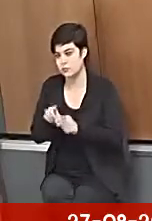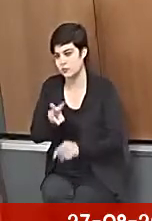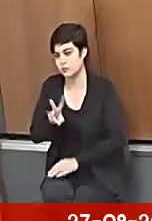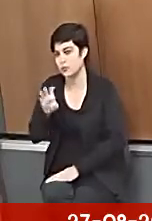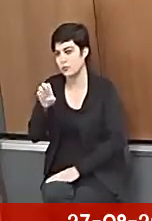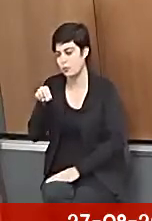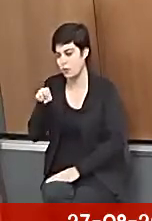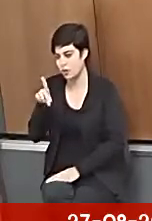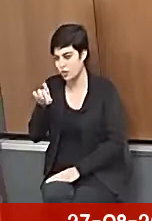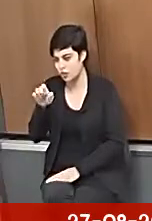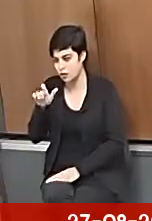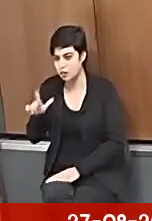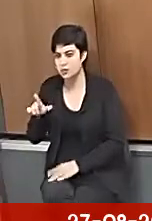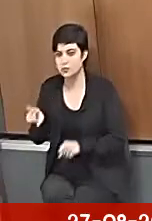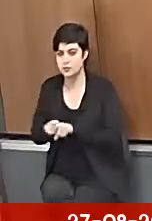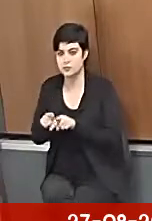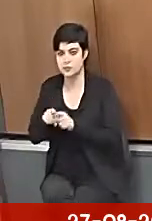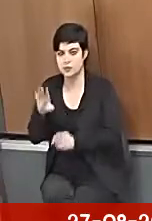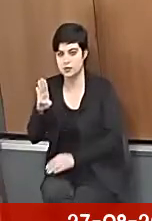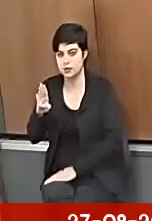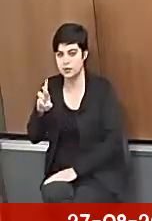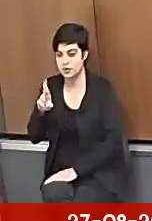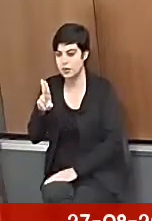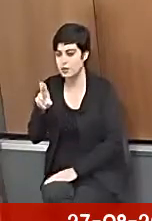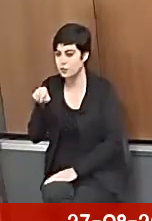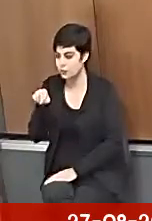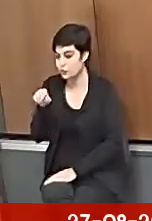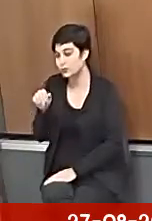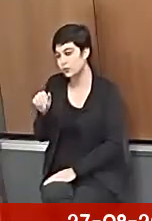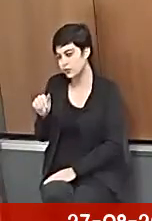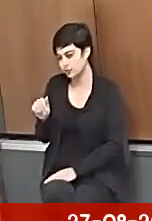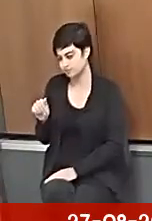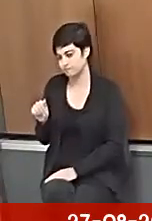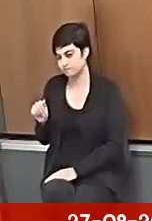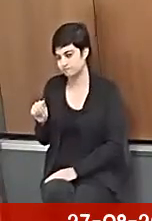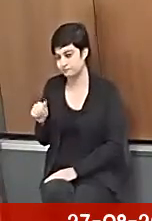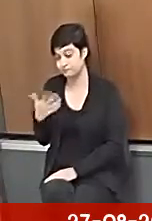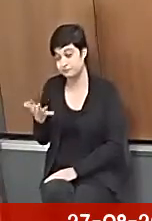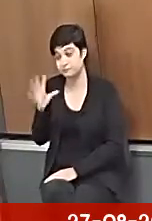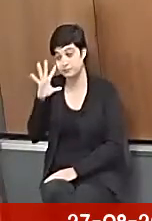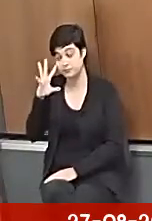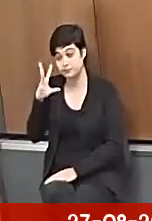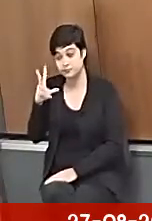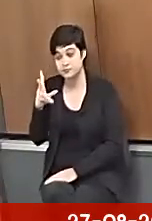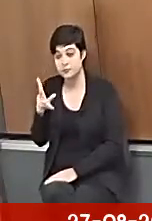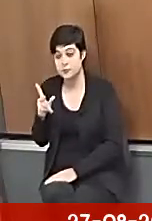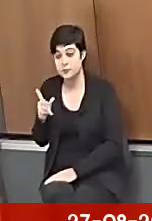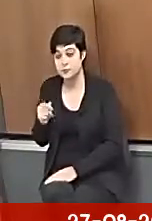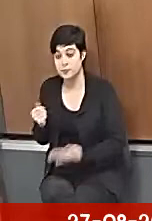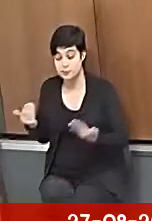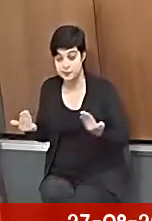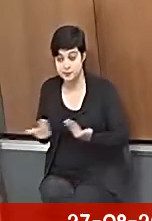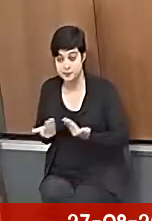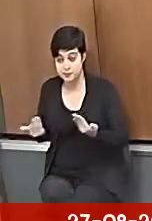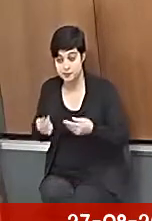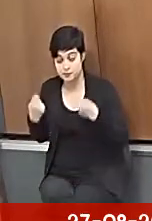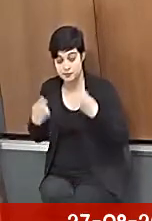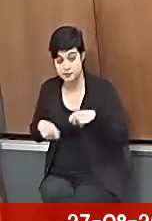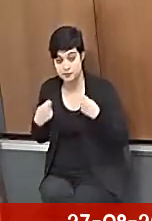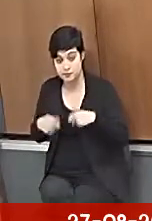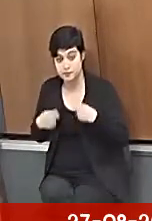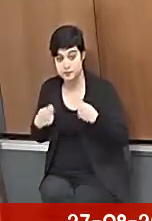bruna entendeu o professor é o que eu acho que eu acho que está na hora de rever